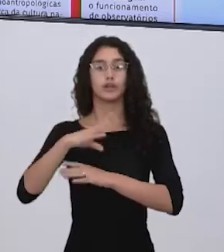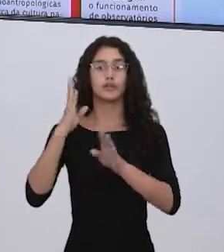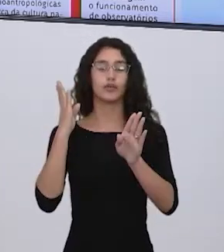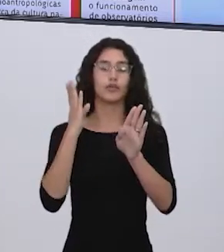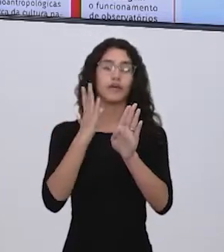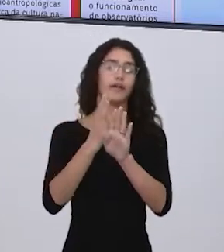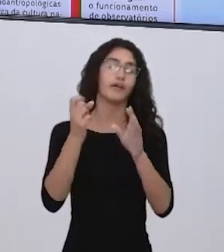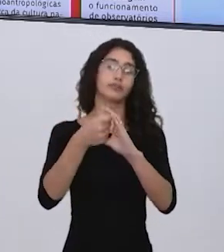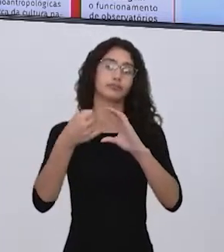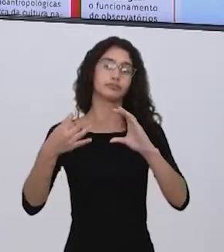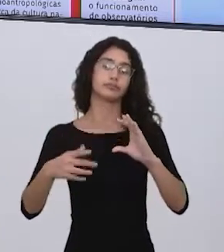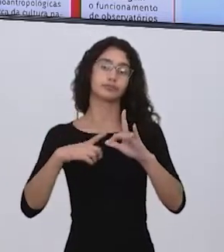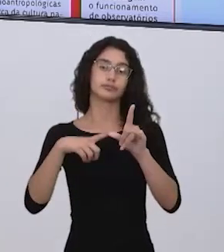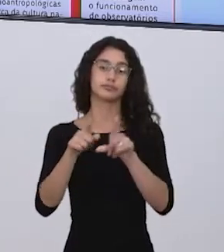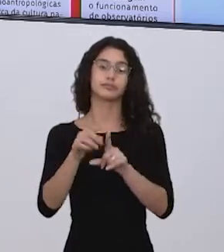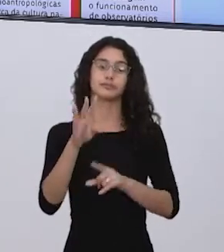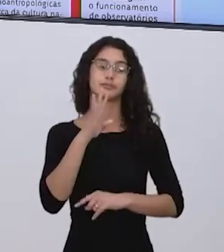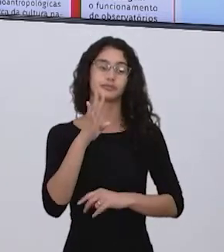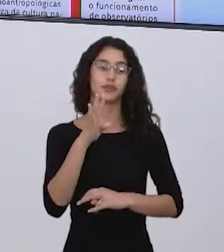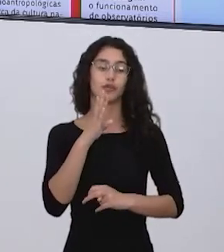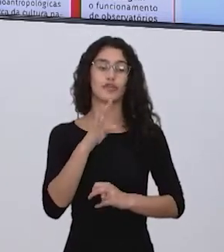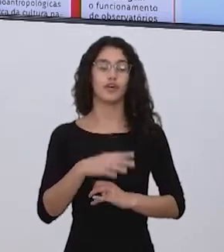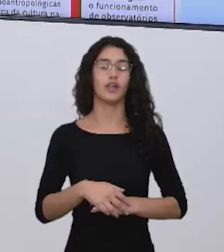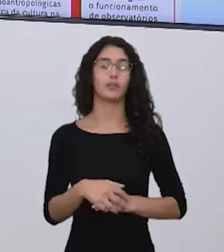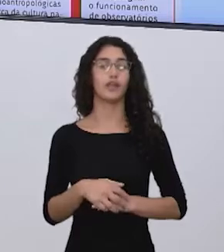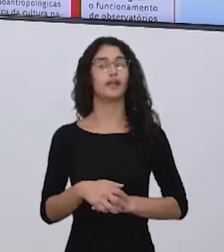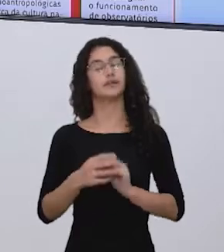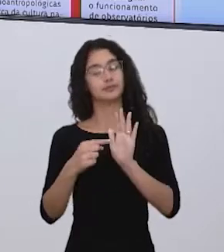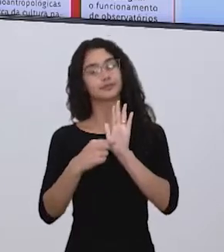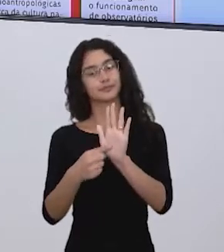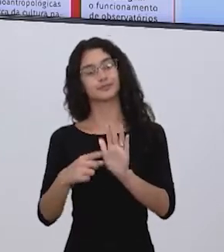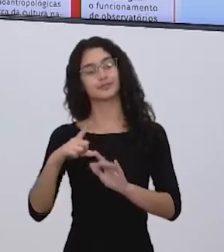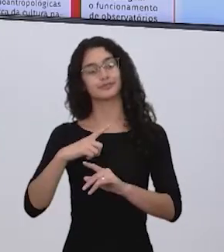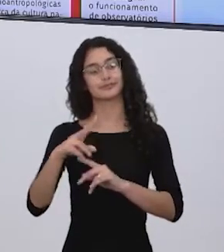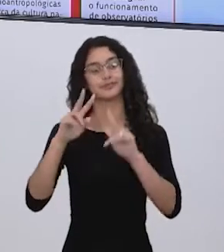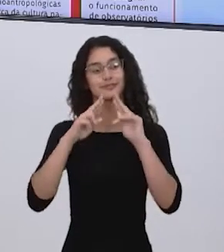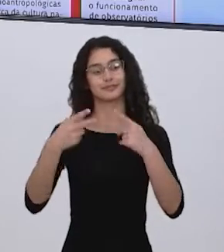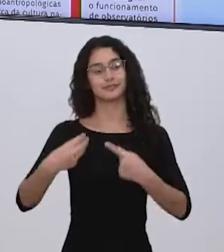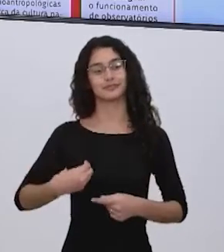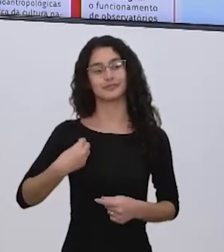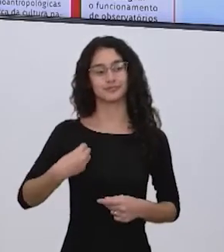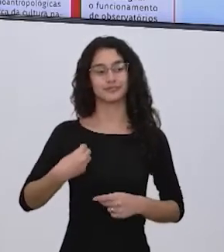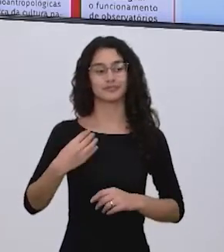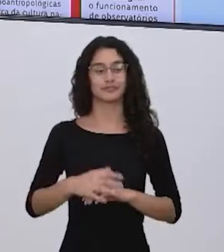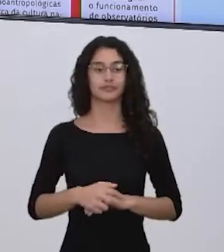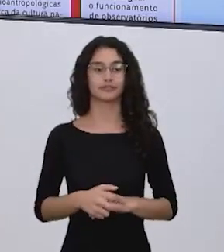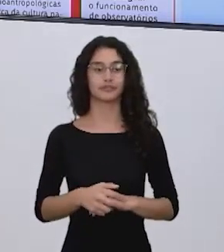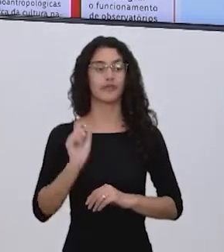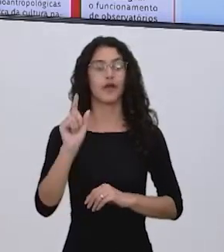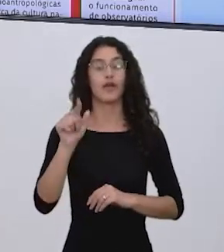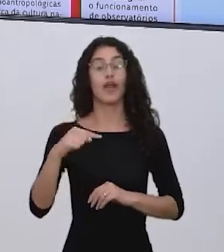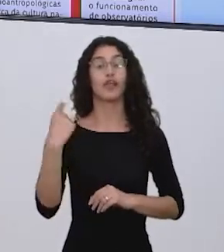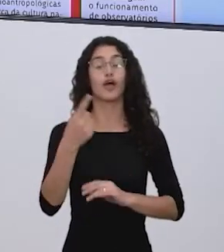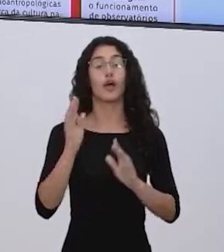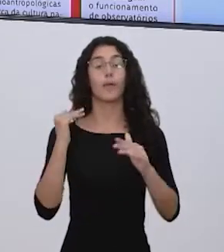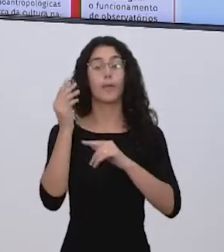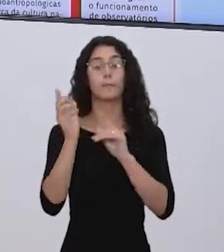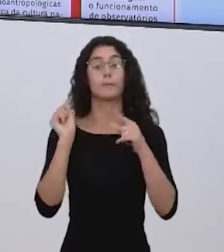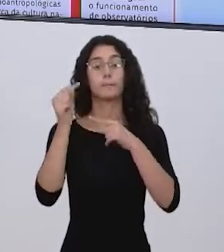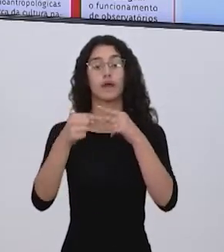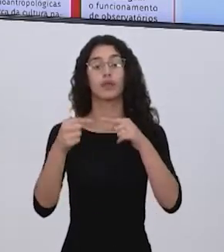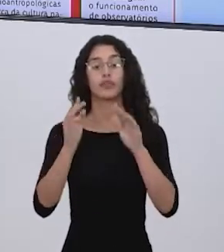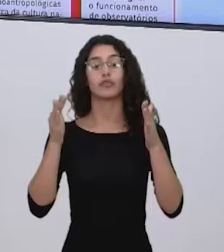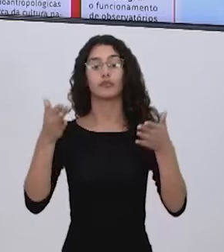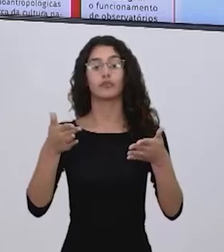suas características e reconhecer os conteúdos simbólicos da vida humana. Qual que era a nossa intenção aqui?